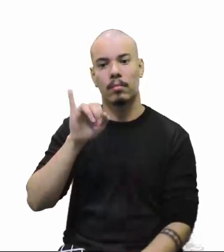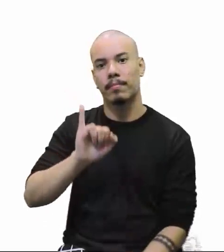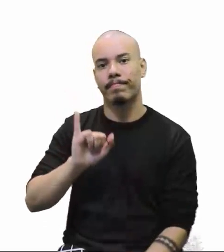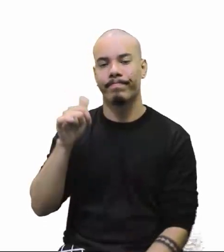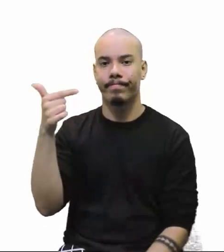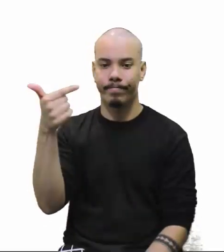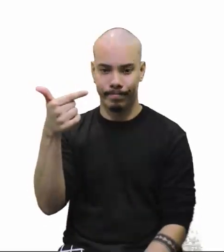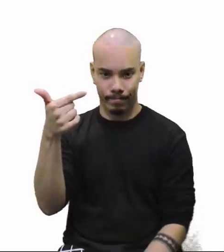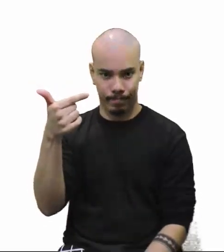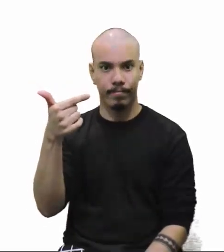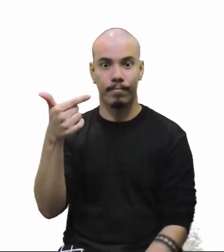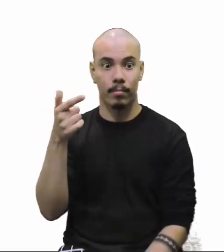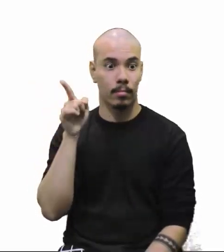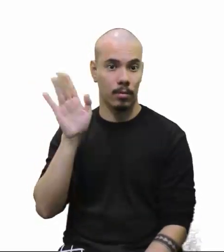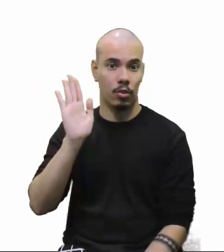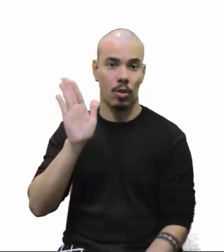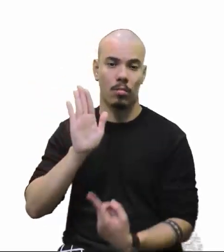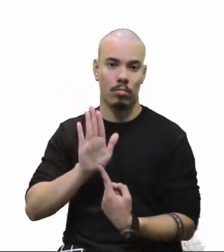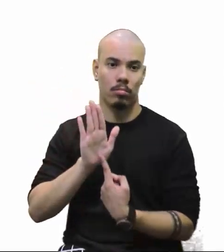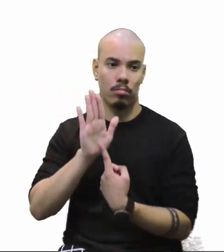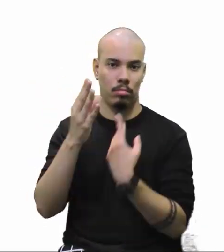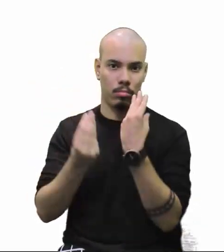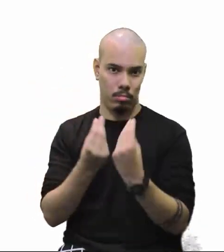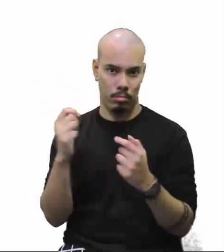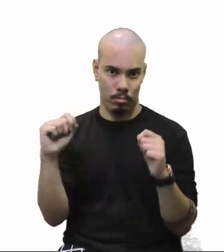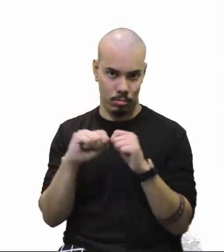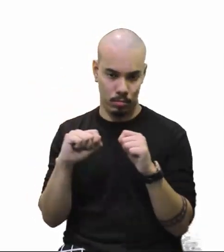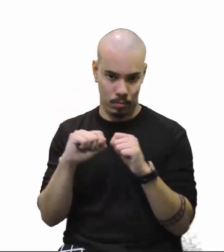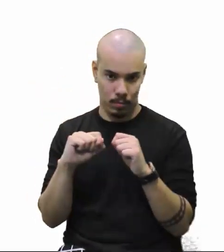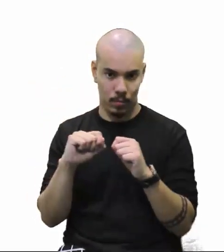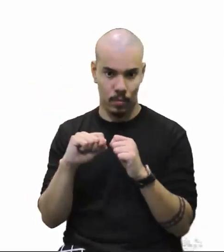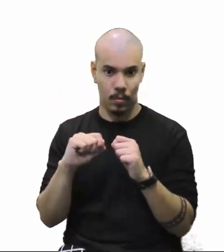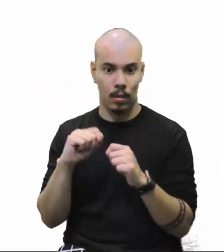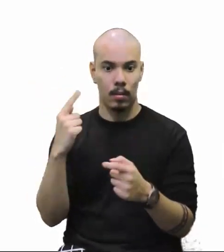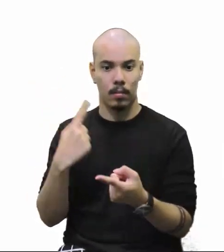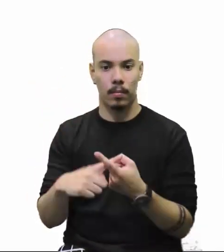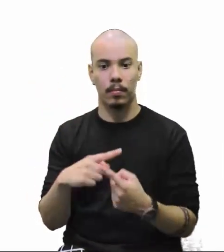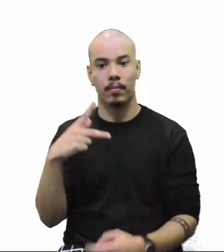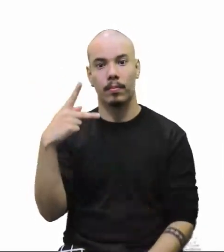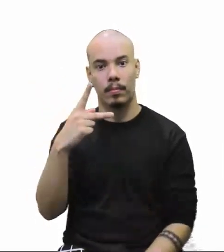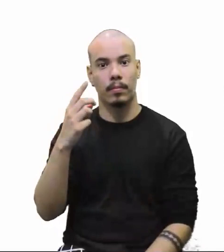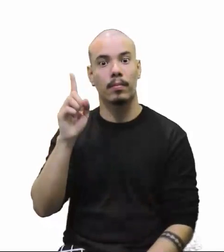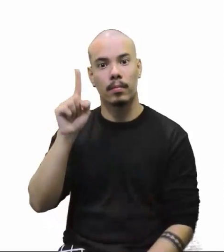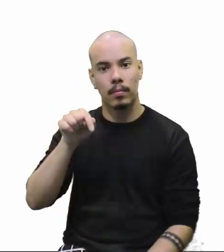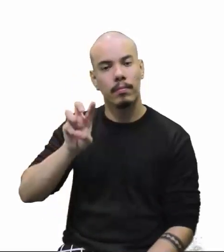corrente elétrica ao quadrado. Isso aqui nós já mostramos como é que se faz isso. Potência dada em watts,